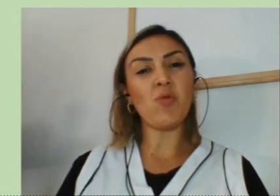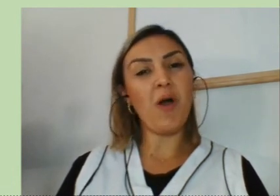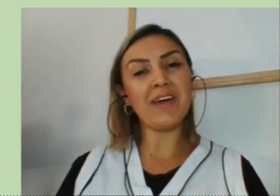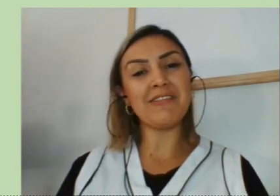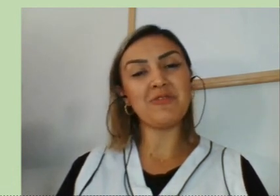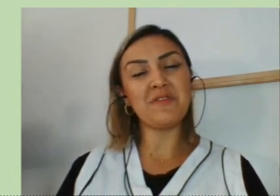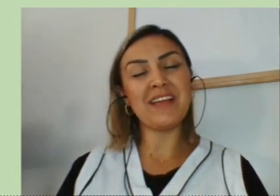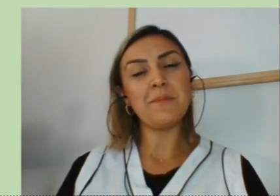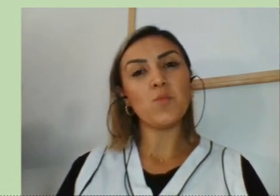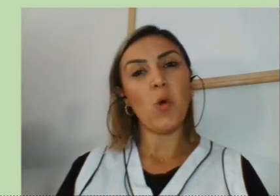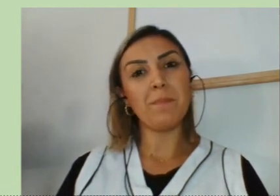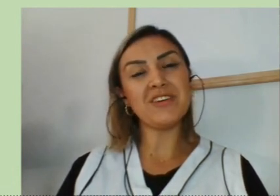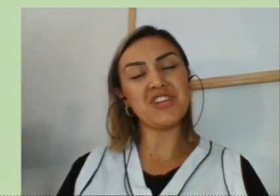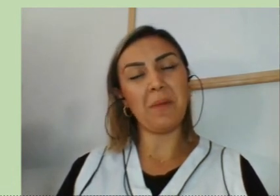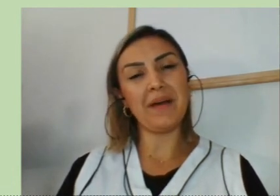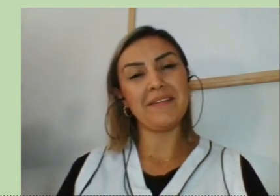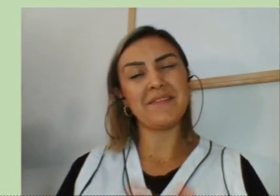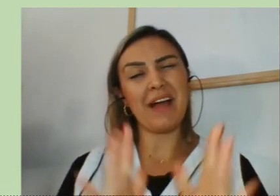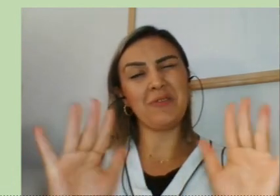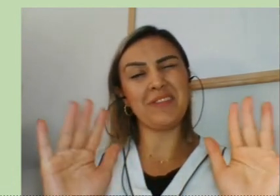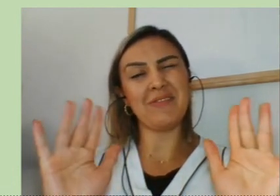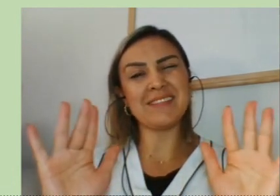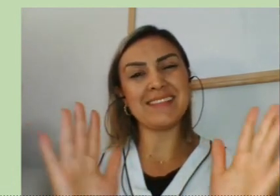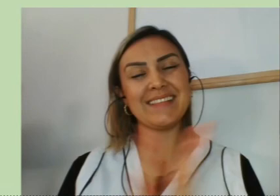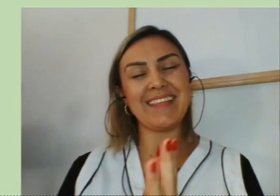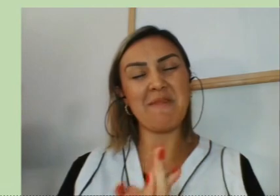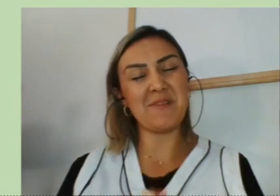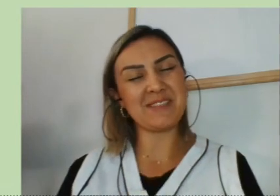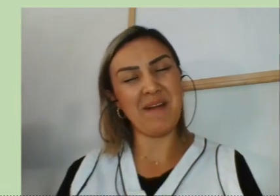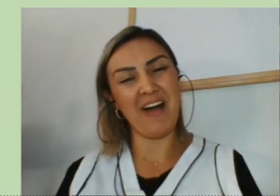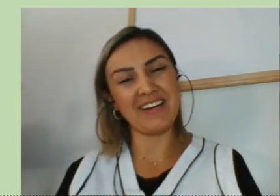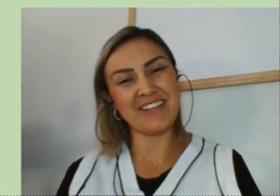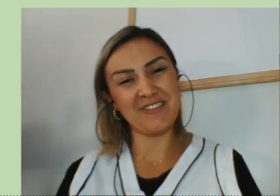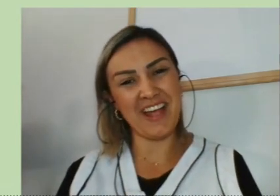E qualquer dúvida, me chama. Fica com Deus. Até a próxima aula. Tchau, tchau.